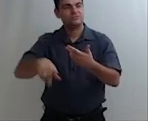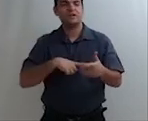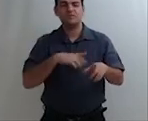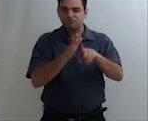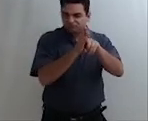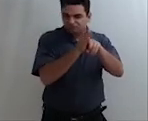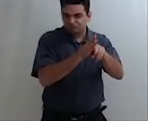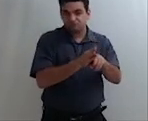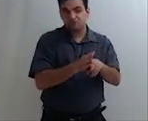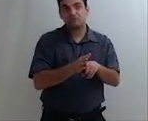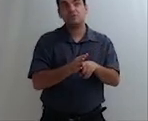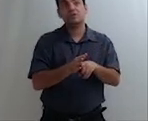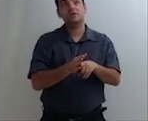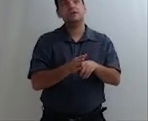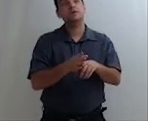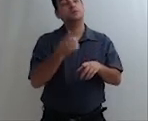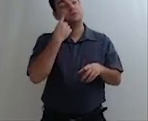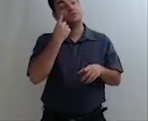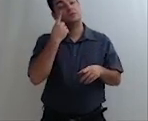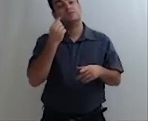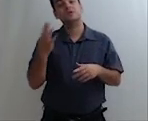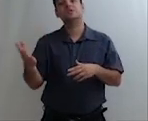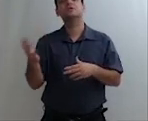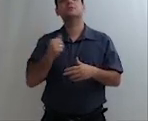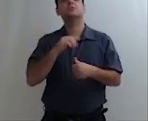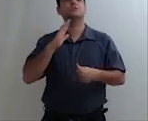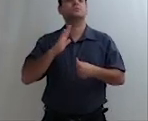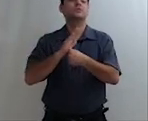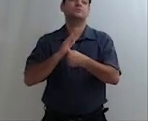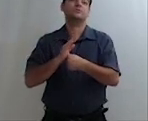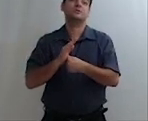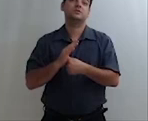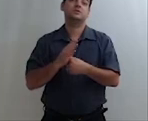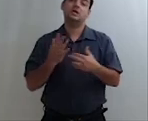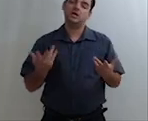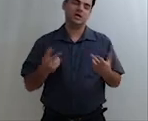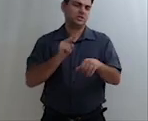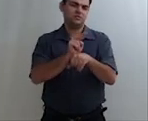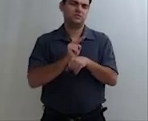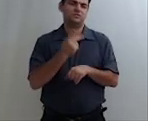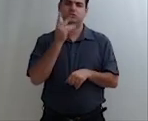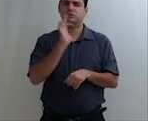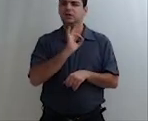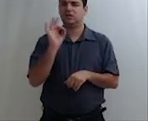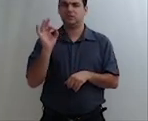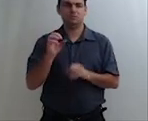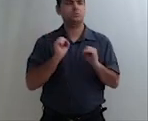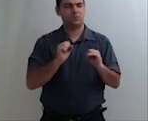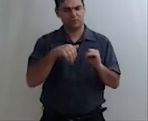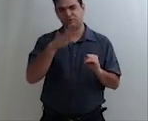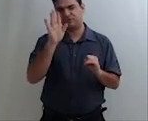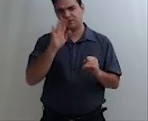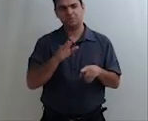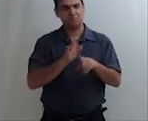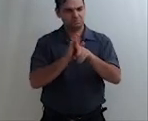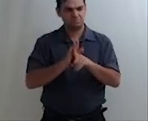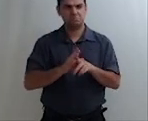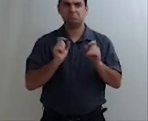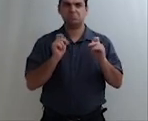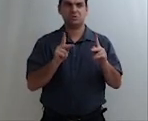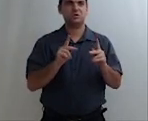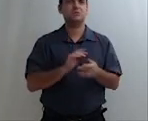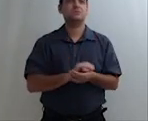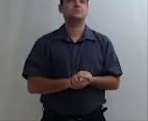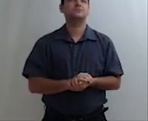pração da pronúncia e não houve manifestação da defesa contra produção das perícias na primeira oportunidade